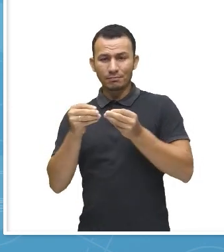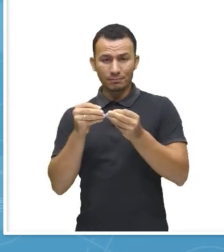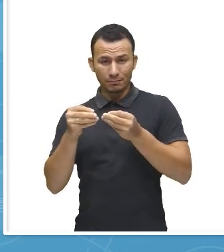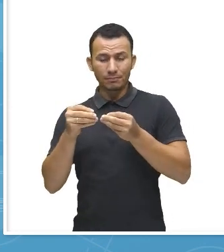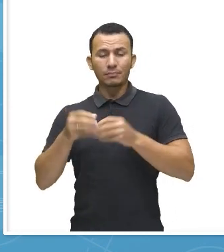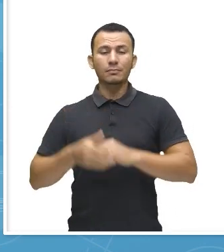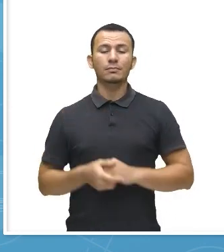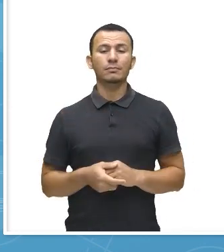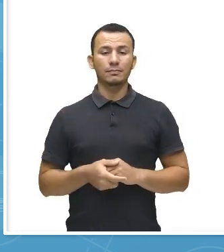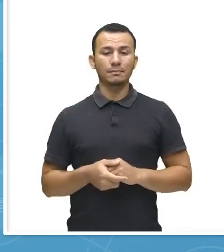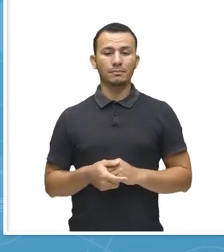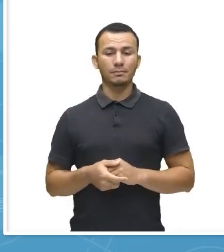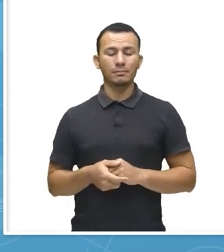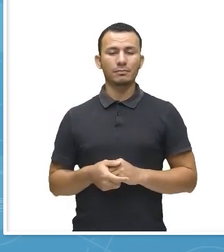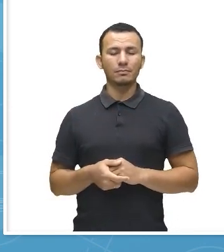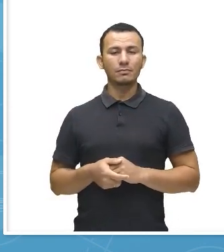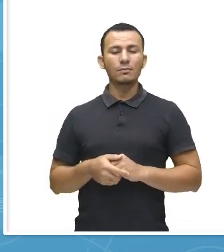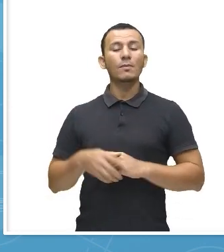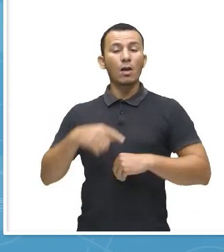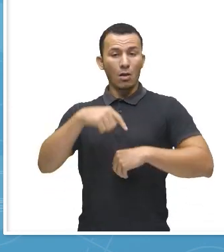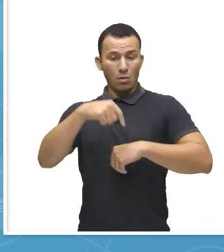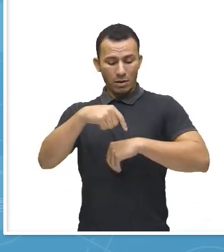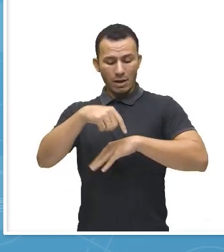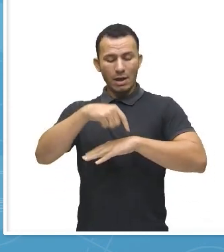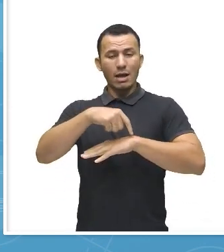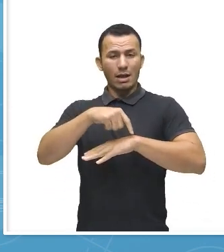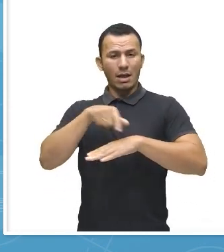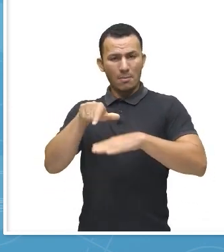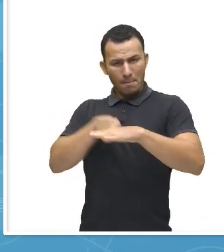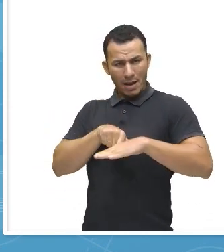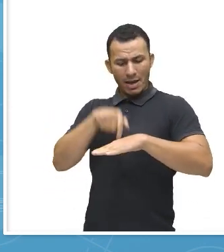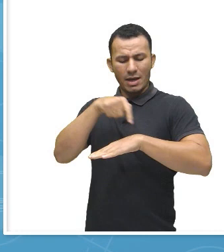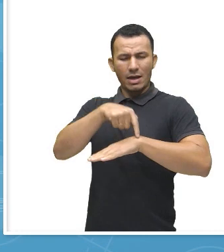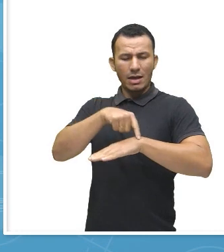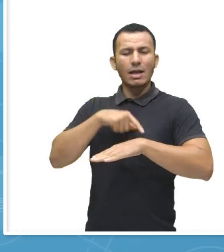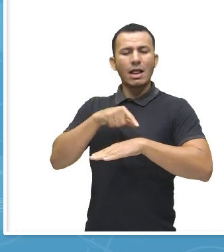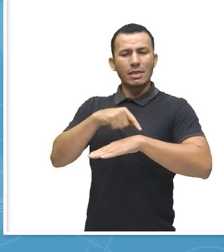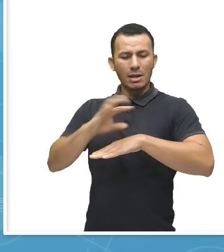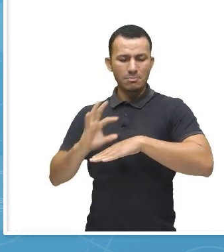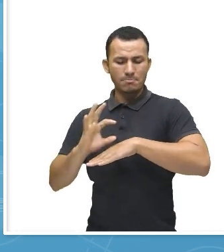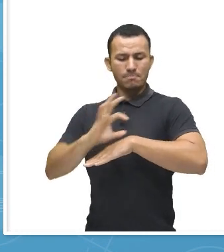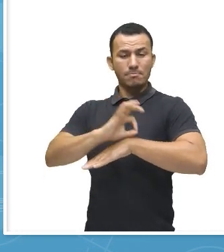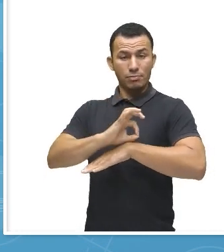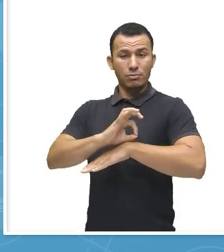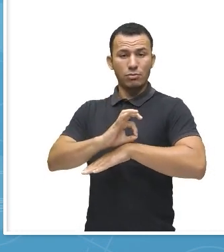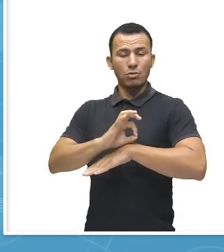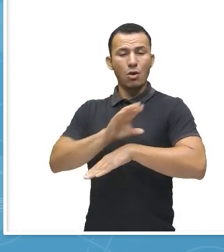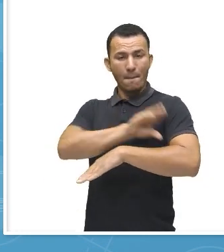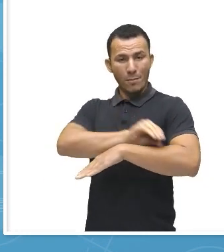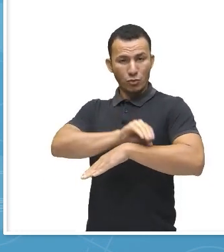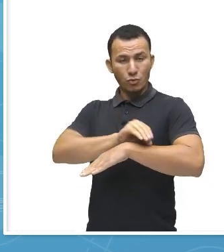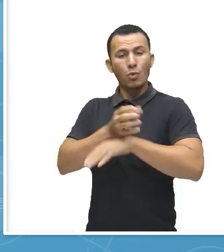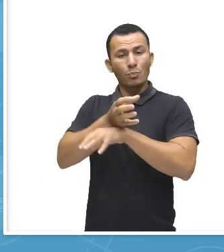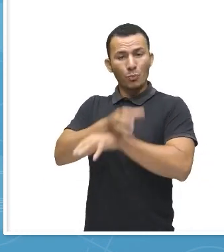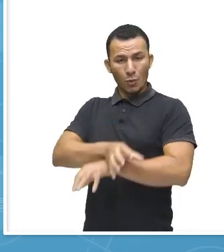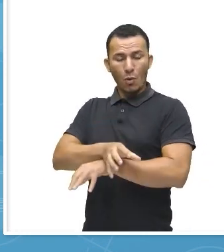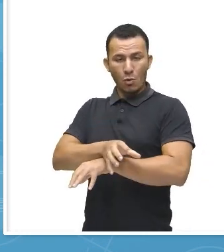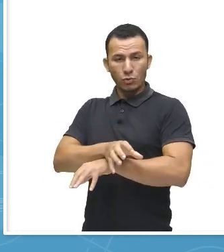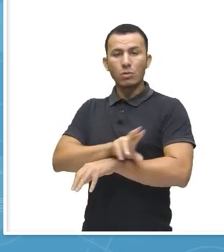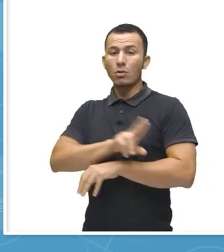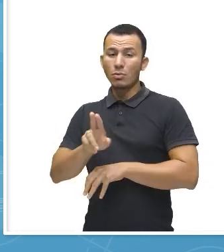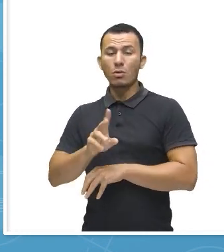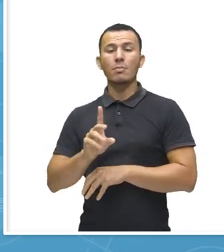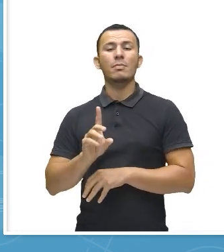nós temos aí o ligamento fazendo essa união entre o tecido, entre o músculo e o osso, certo? Aí nós temos o